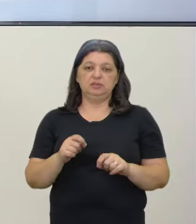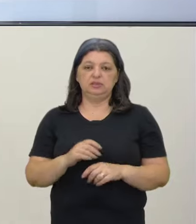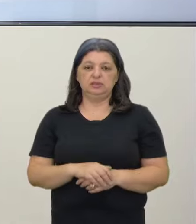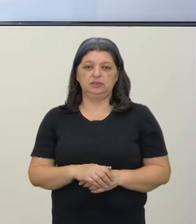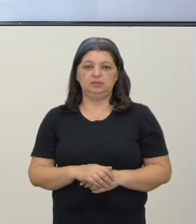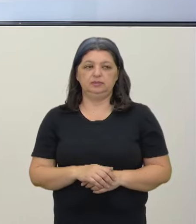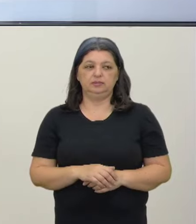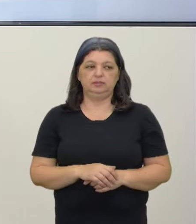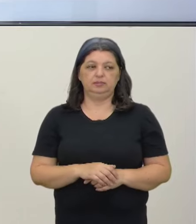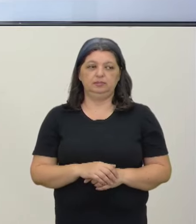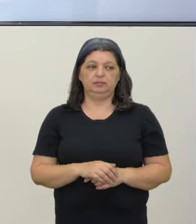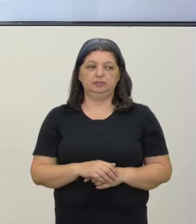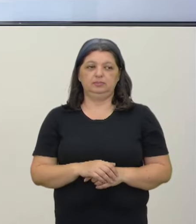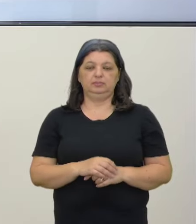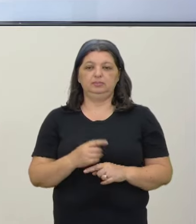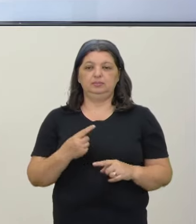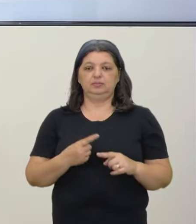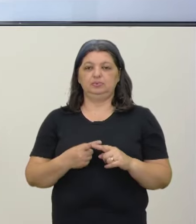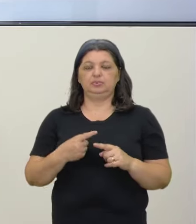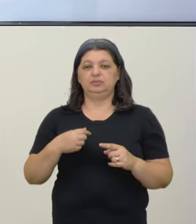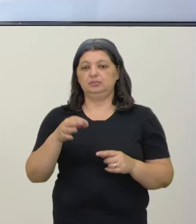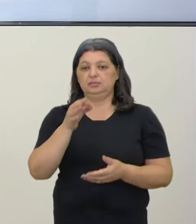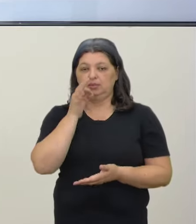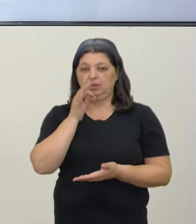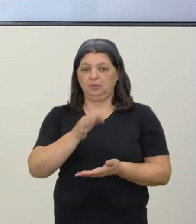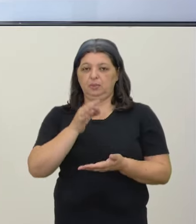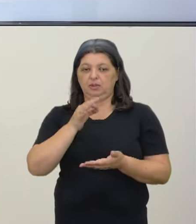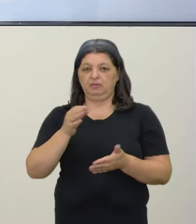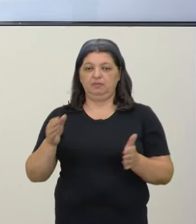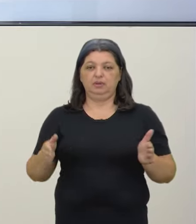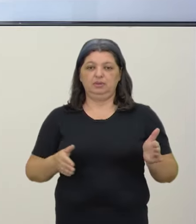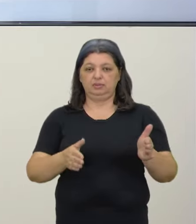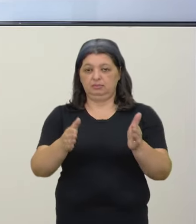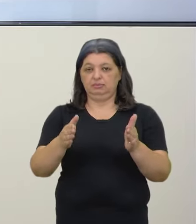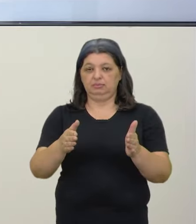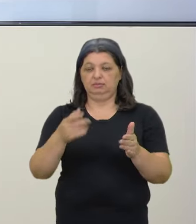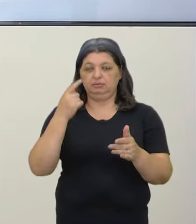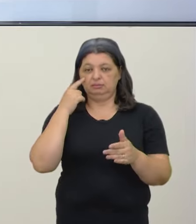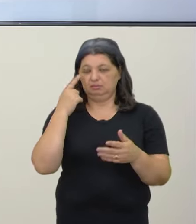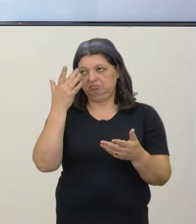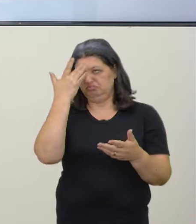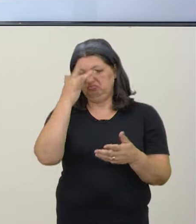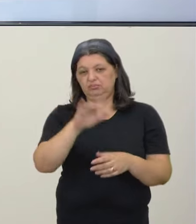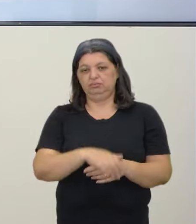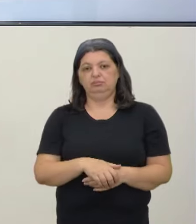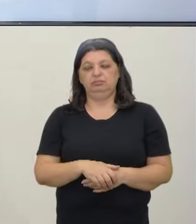não conto que você tomou cafezinho no corredor se você, sei lá...